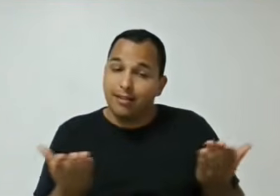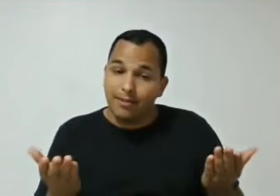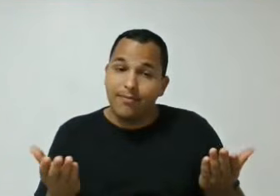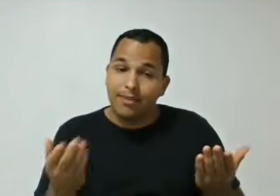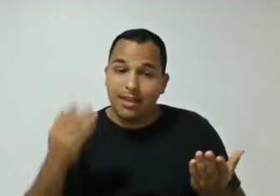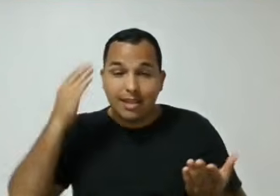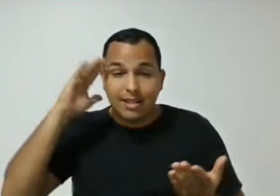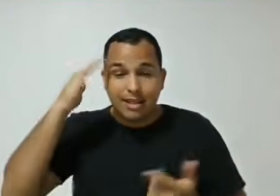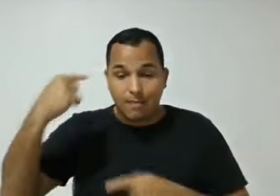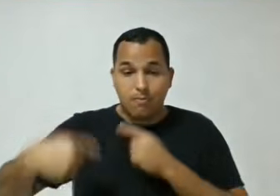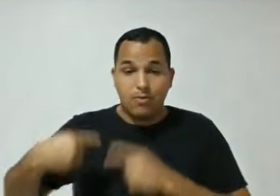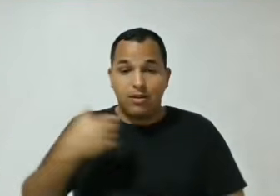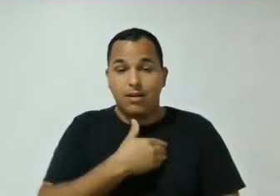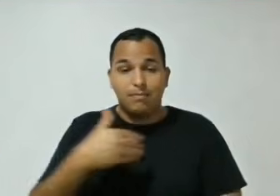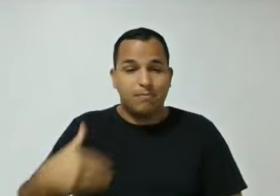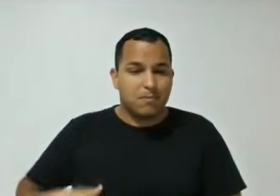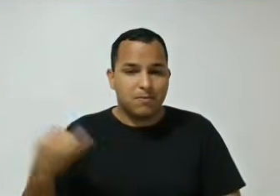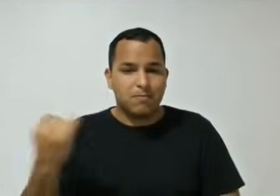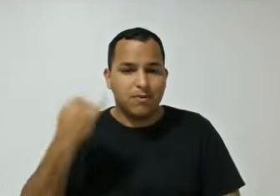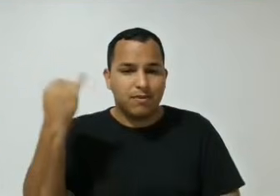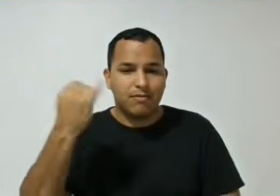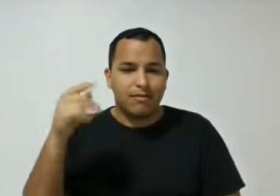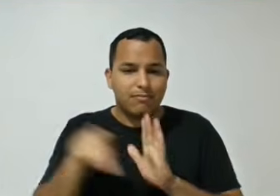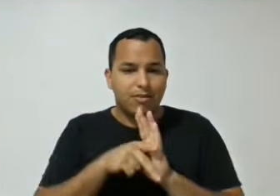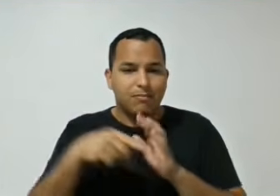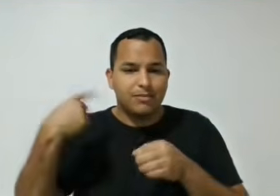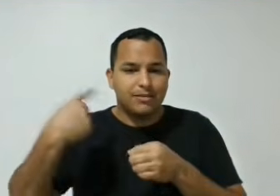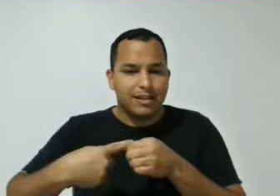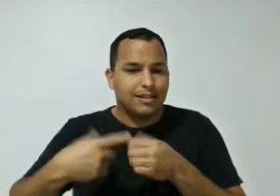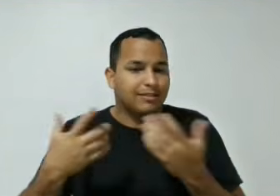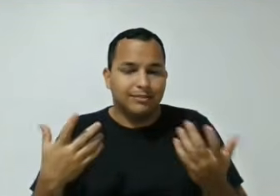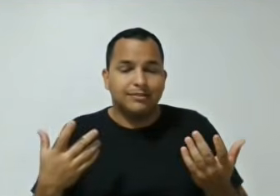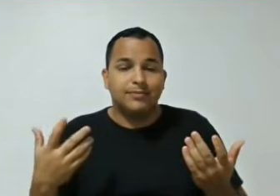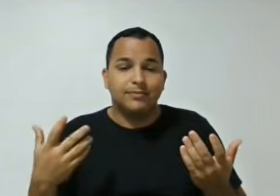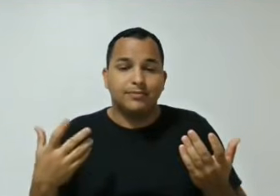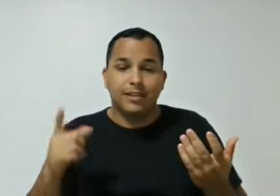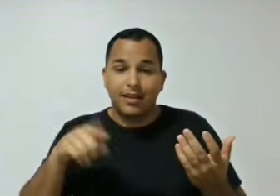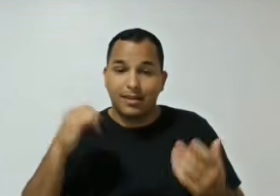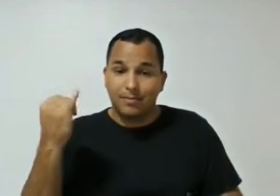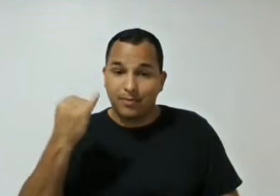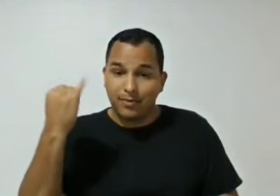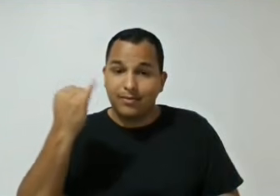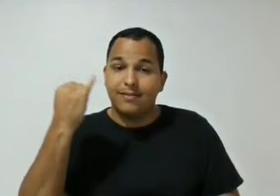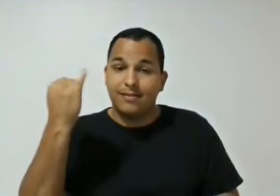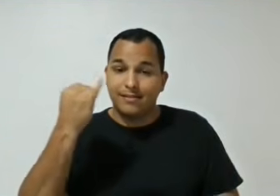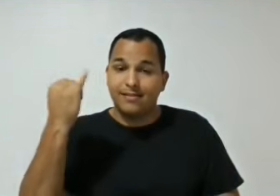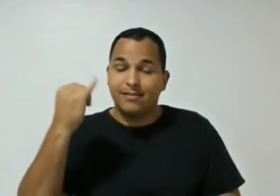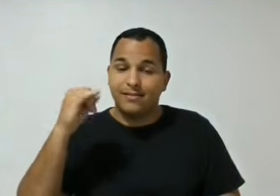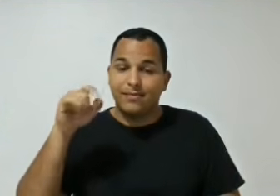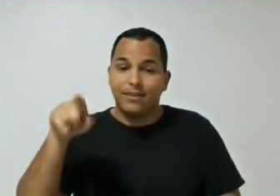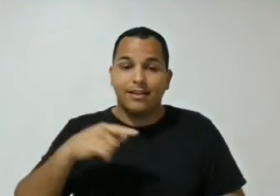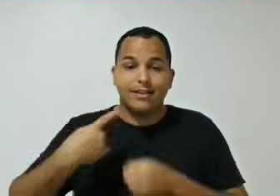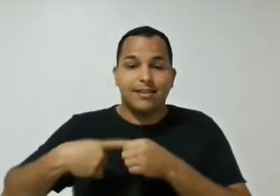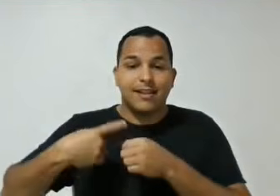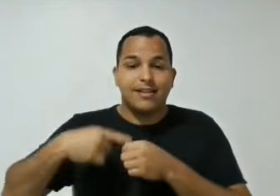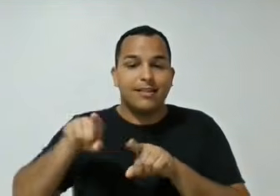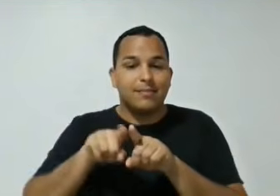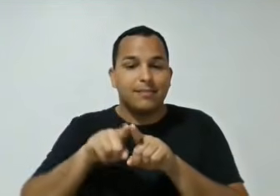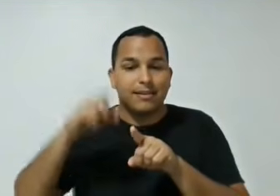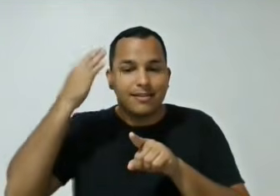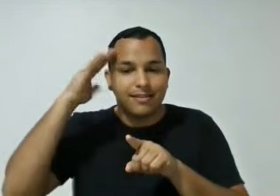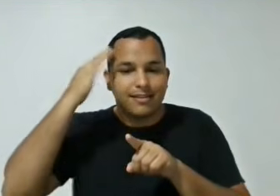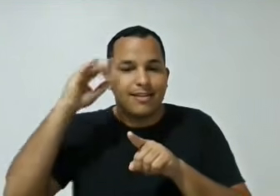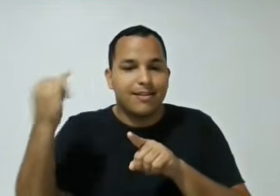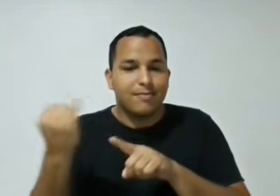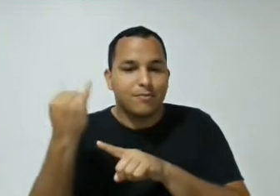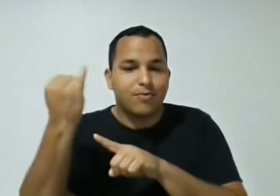pública importante para a cidade. E é importante também que a cidade entenda essa importância e participe junto, porque